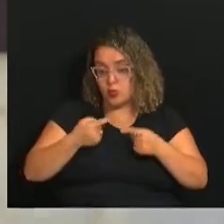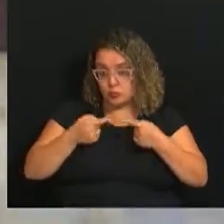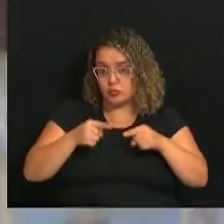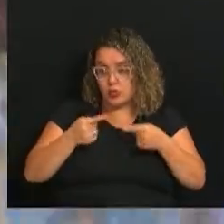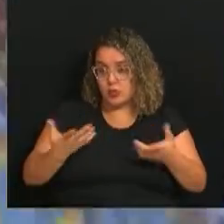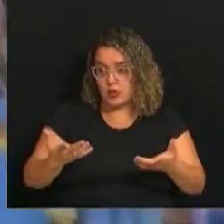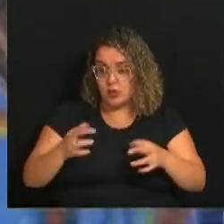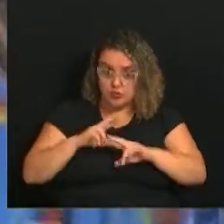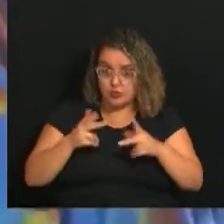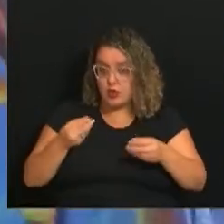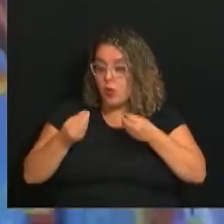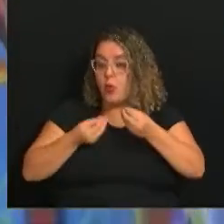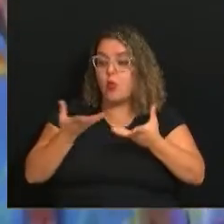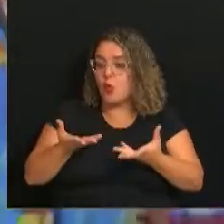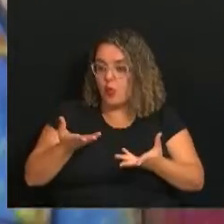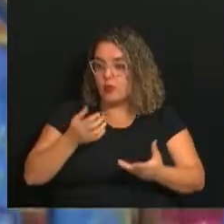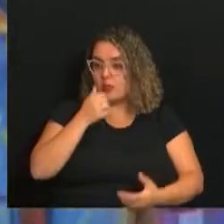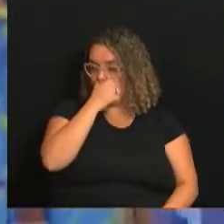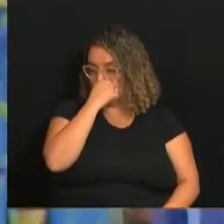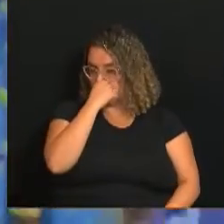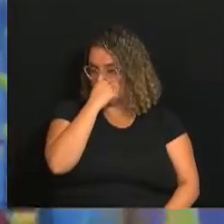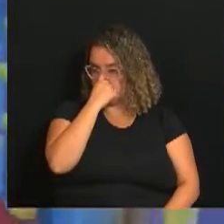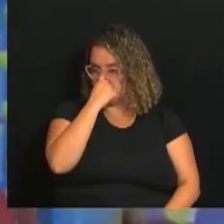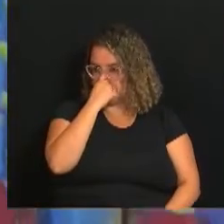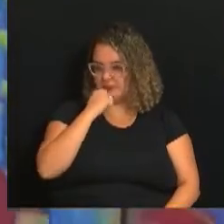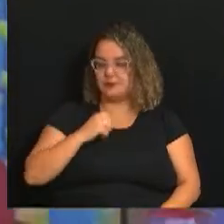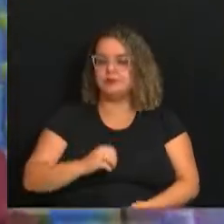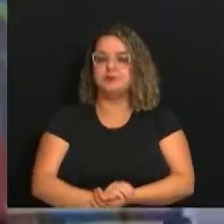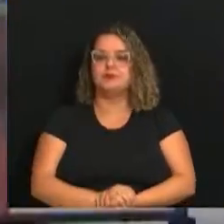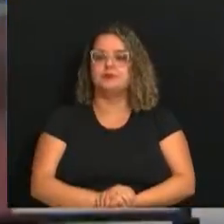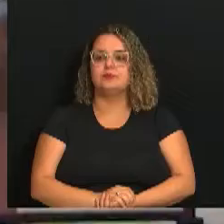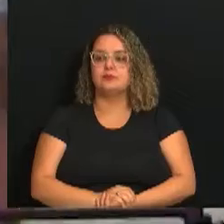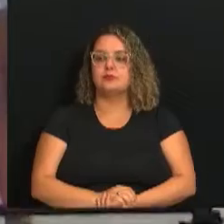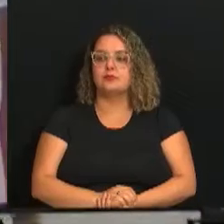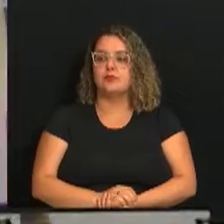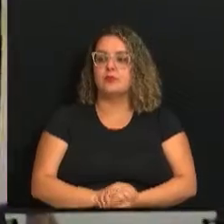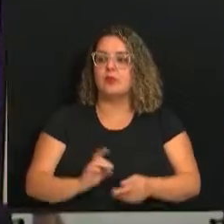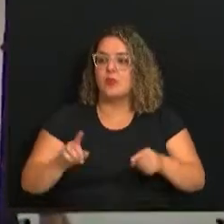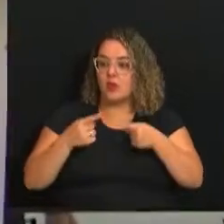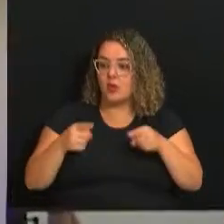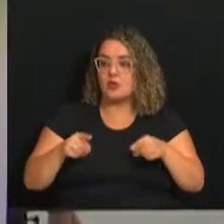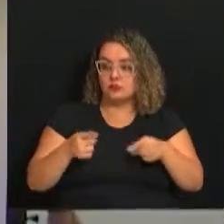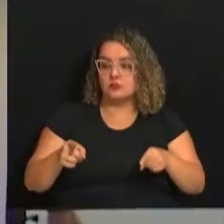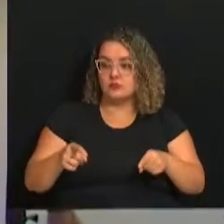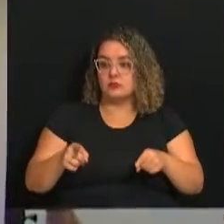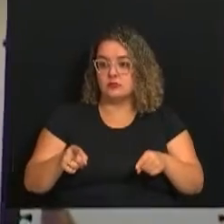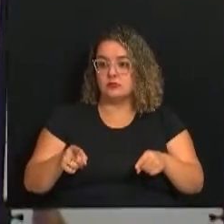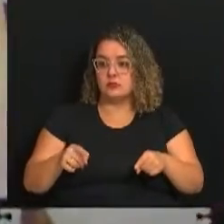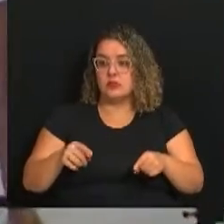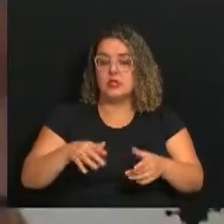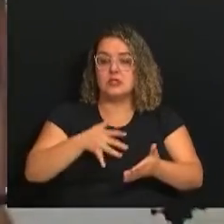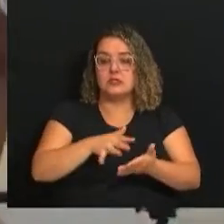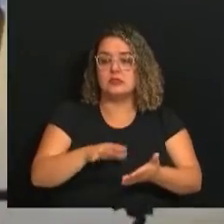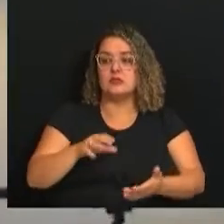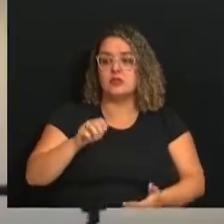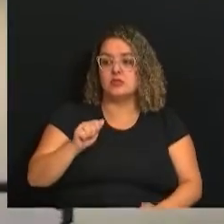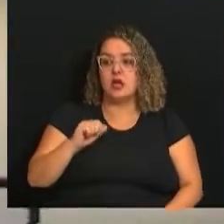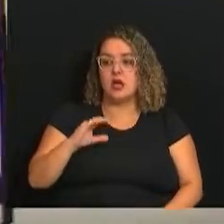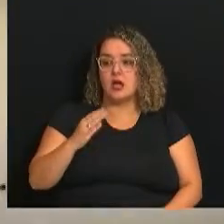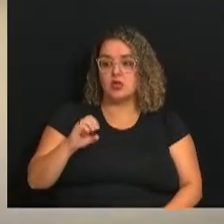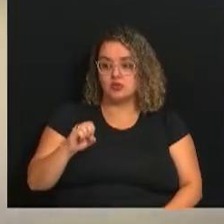entendeu? E parabenizar toda a classe dos profissionais da educação, os professores e professoras que têm vindo e